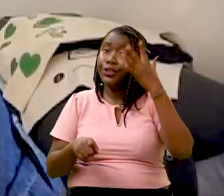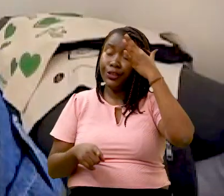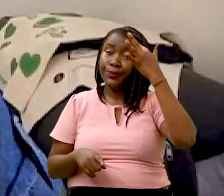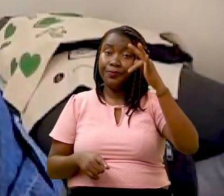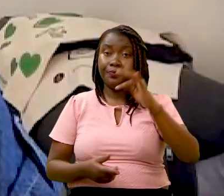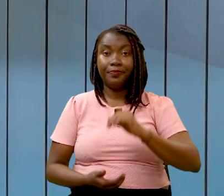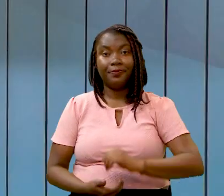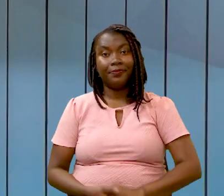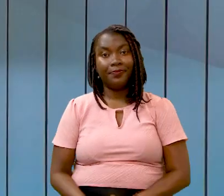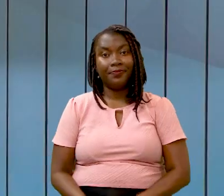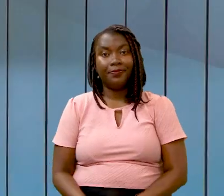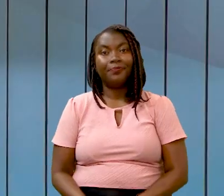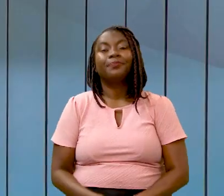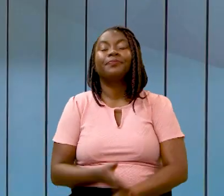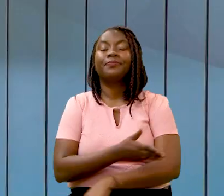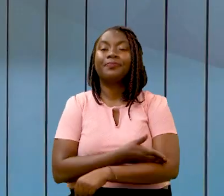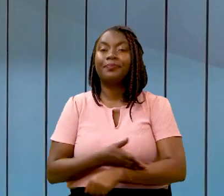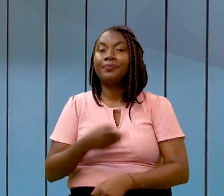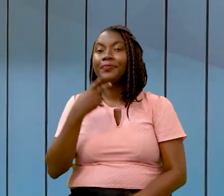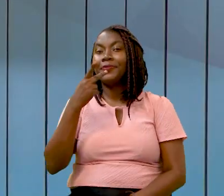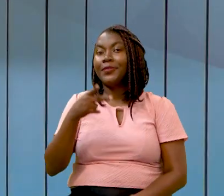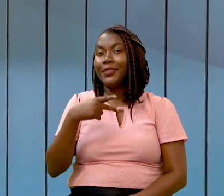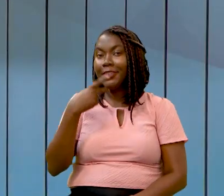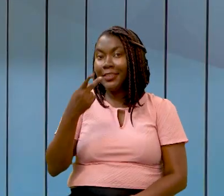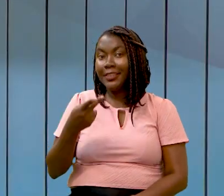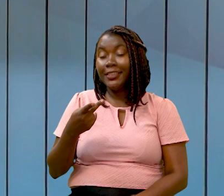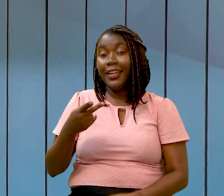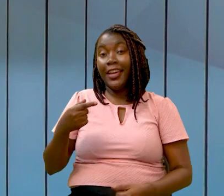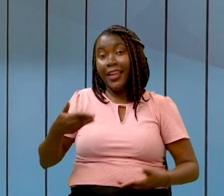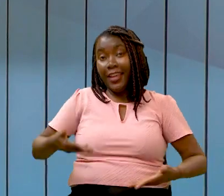cabeça. É, costumam dizer aí que o intestino é o